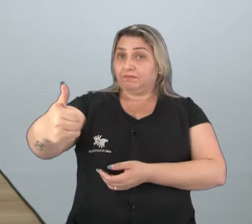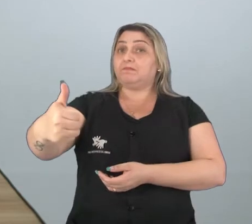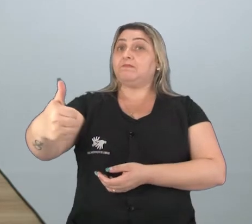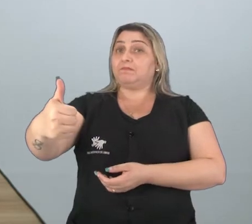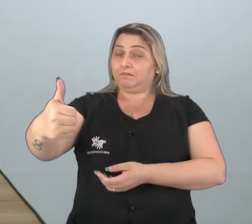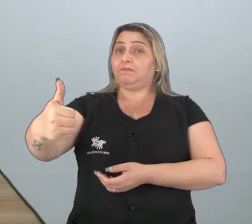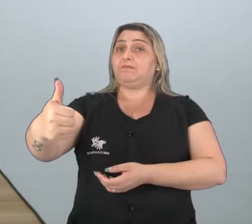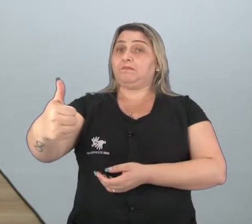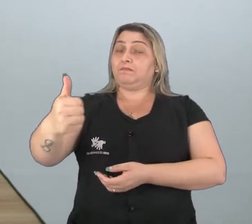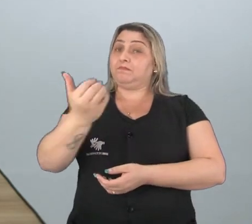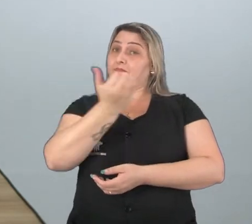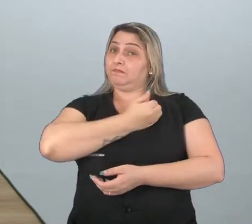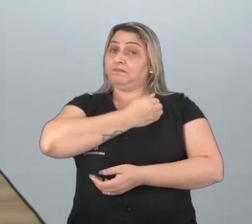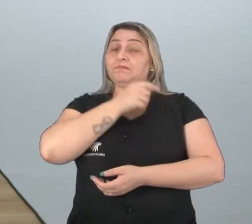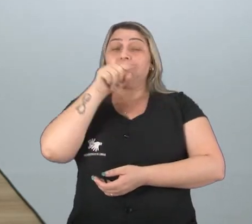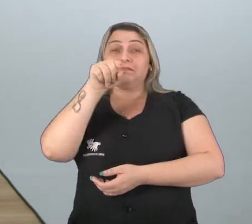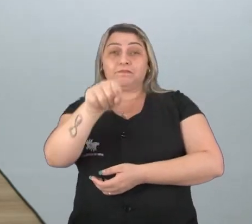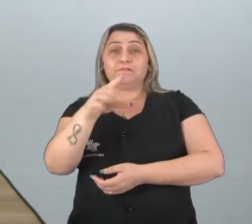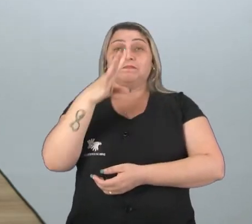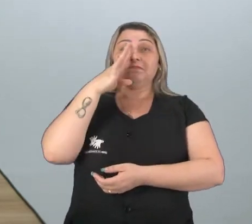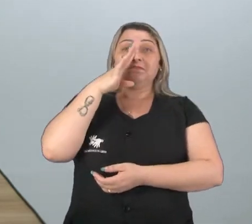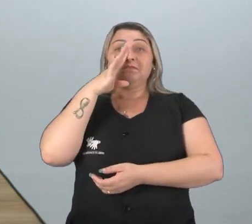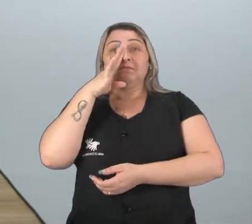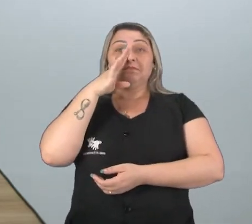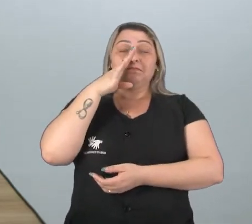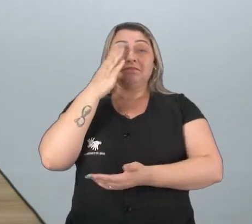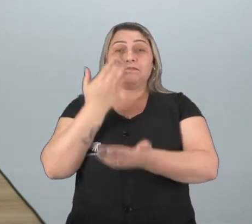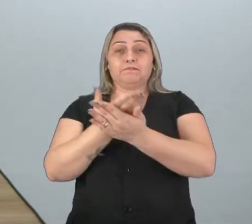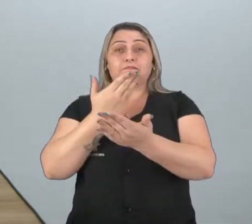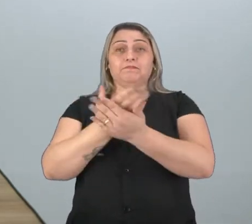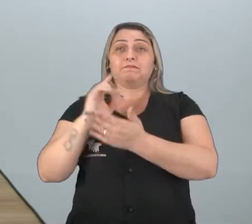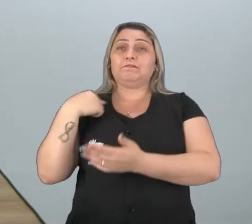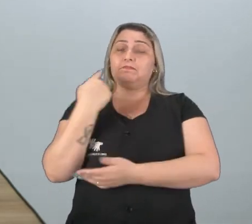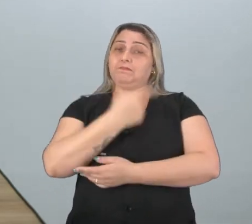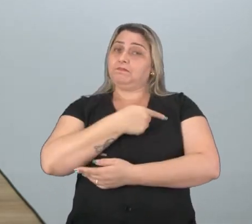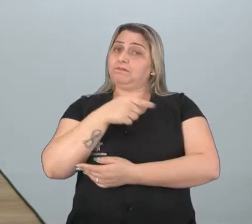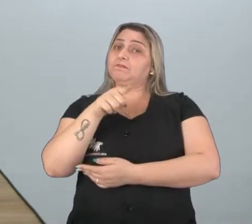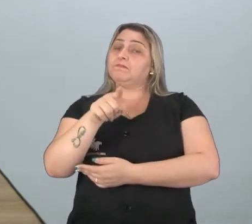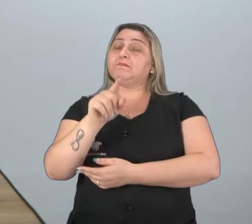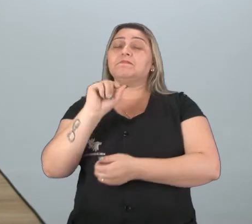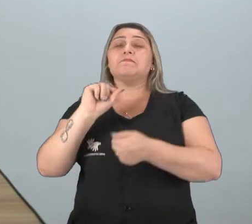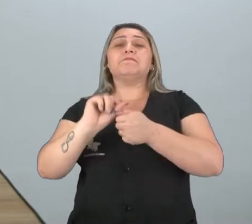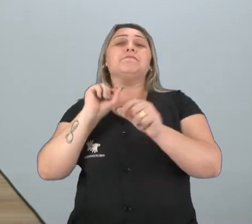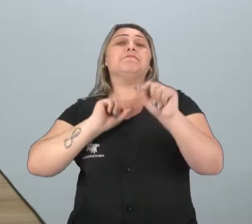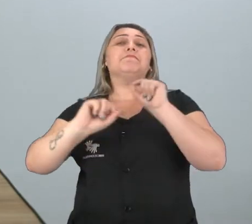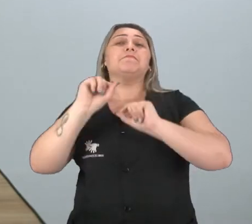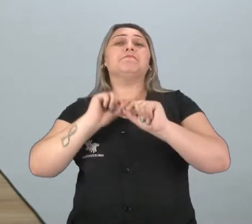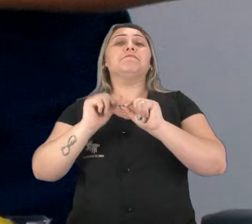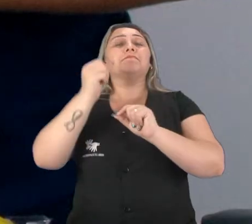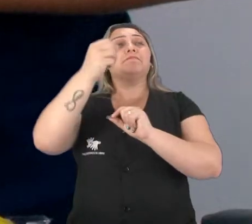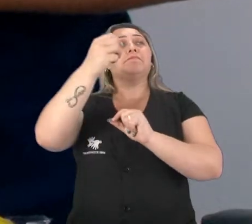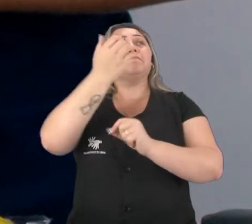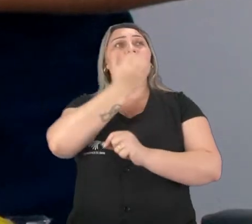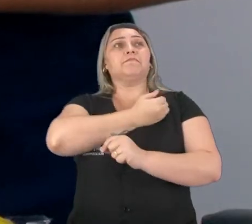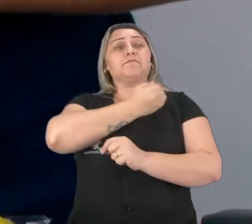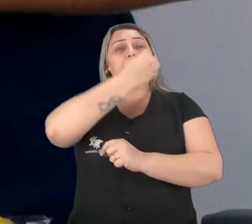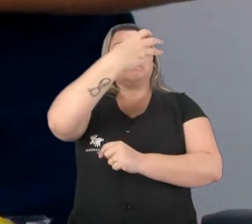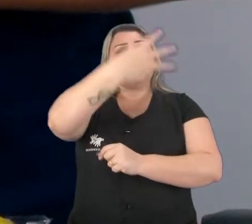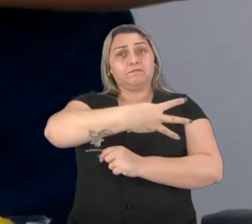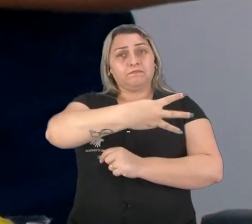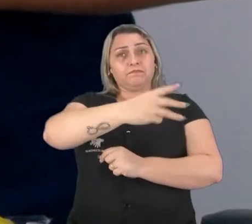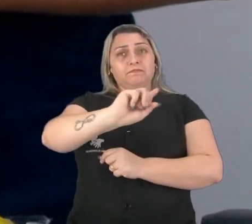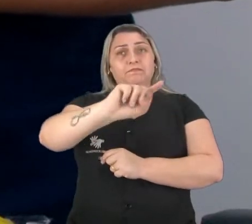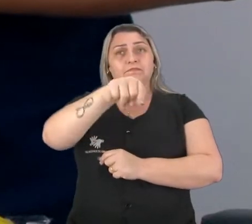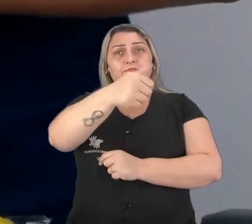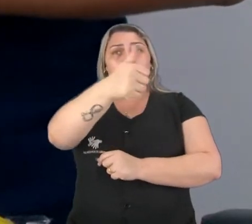que é o canal que você assiste às nossas aulas, você vai ter que fazer o quê? Apertar o número